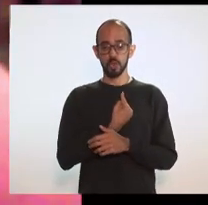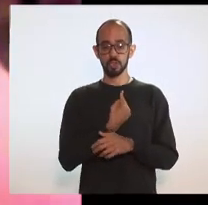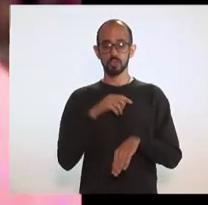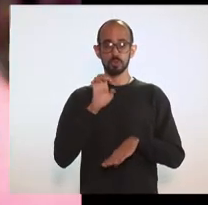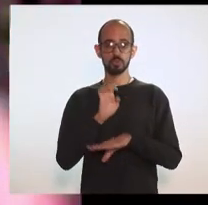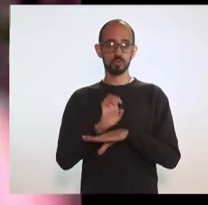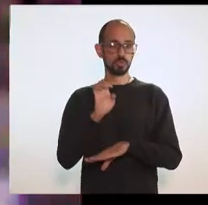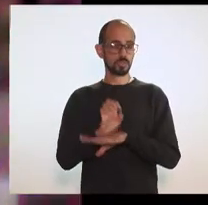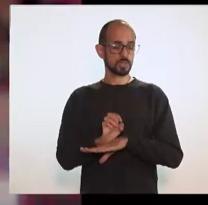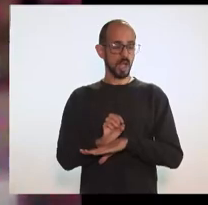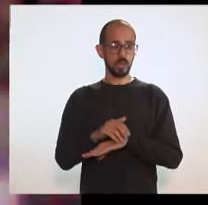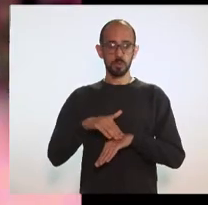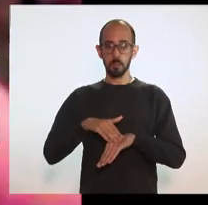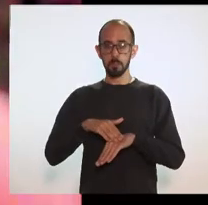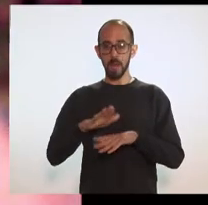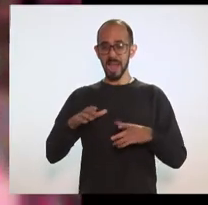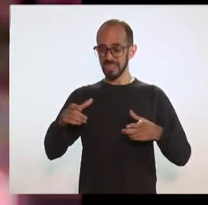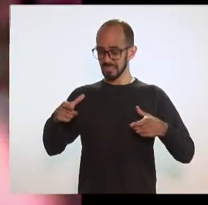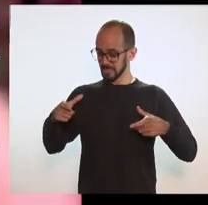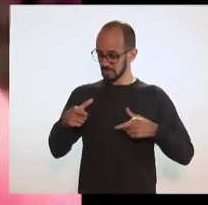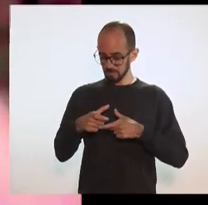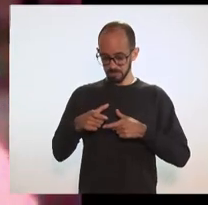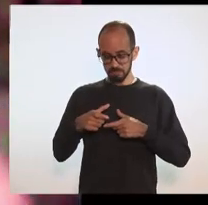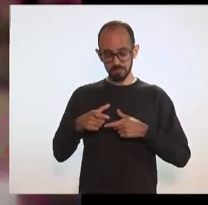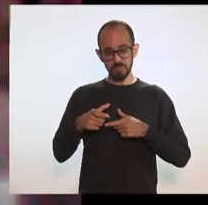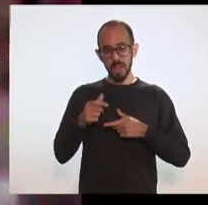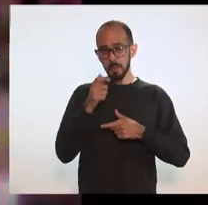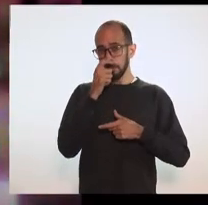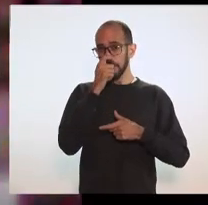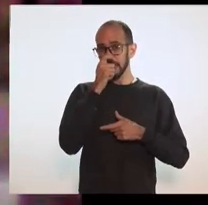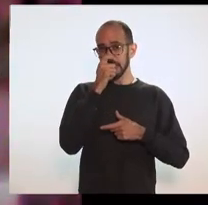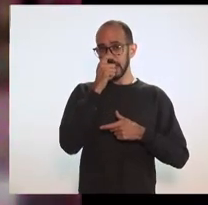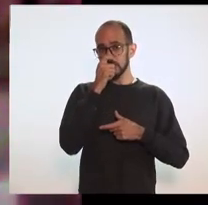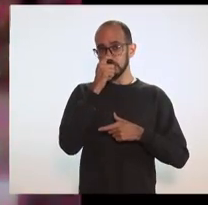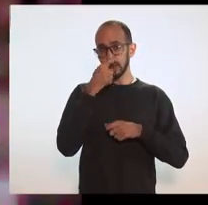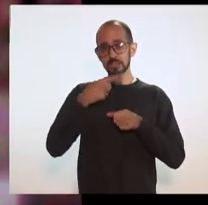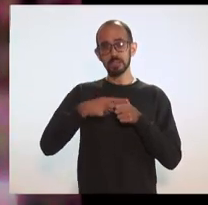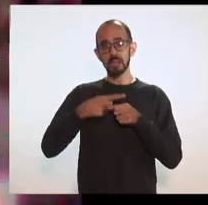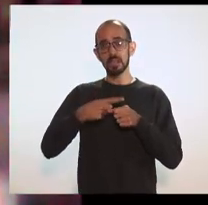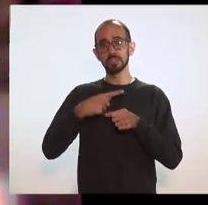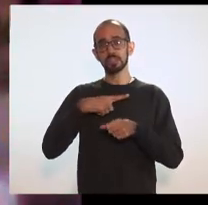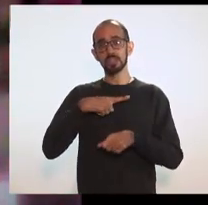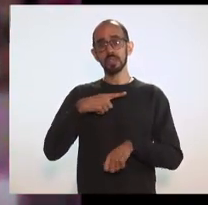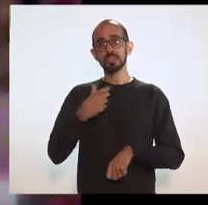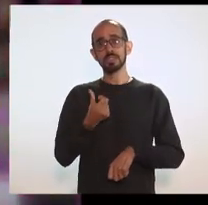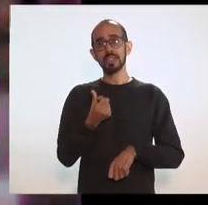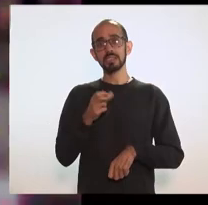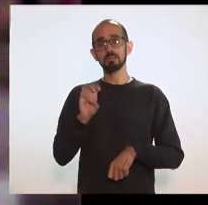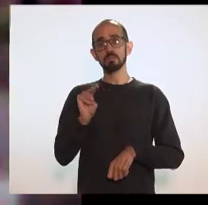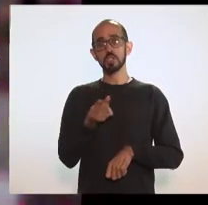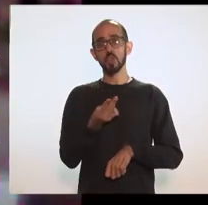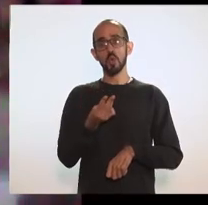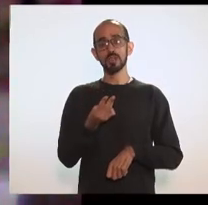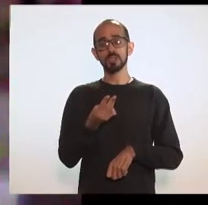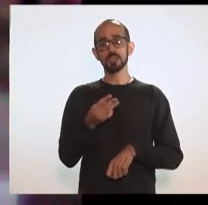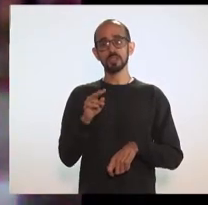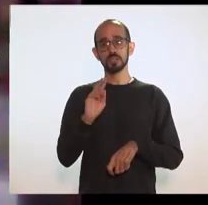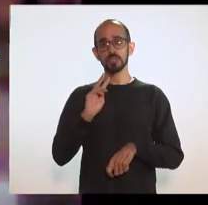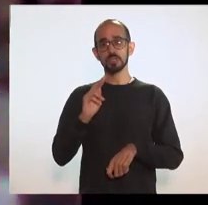conurbado muito mais concentrado a cidade do Rio de Janeiro tem seis milhões de habitantes o contágio O que foi muito mais